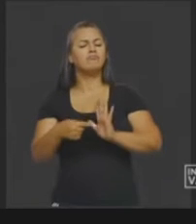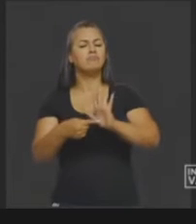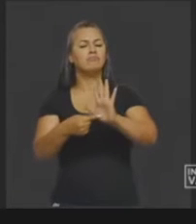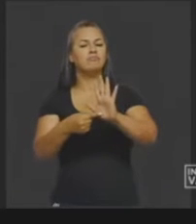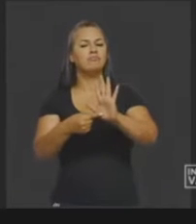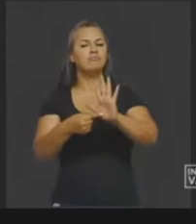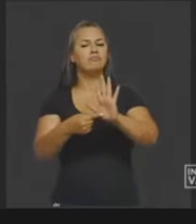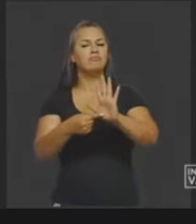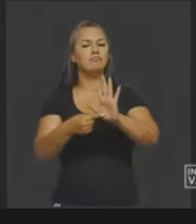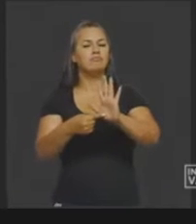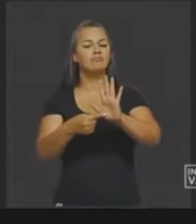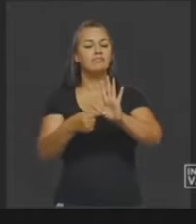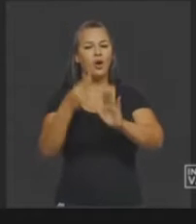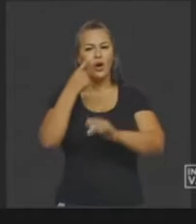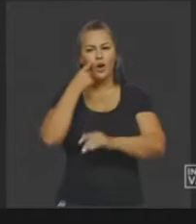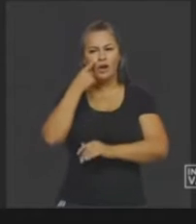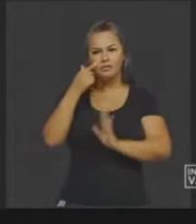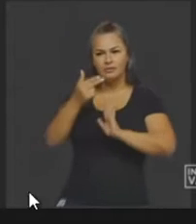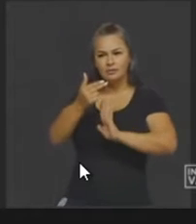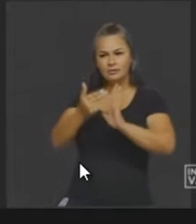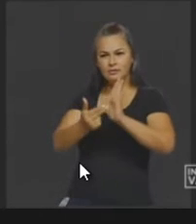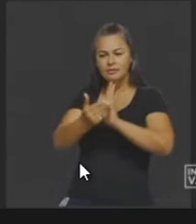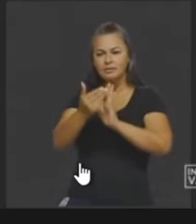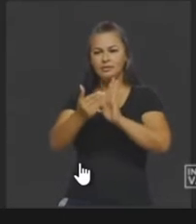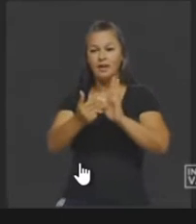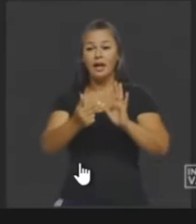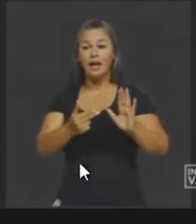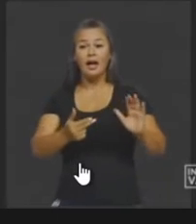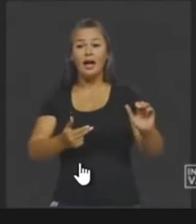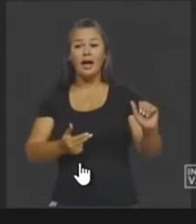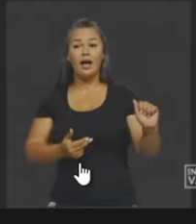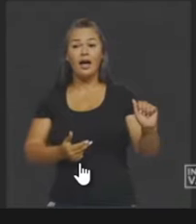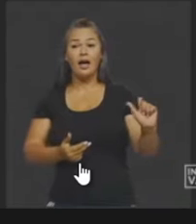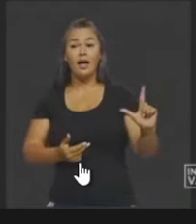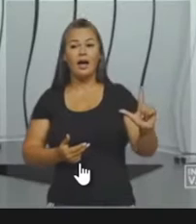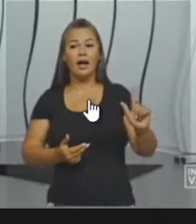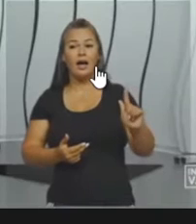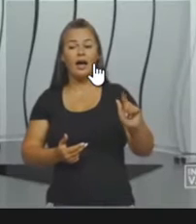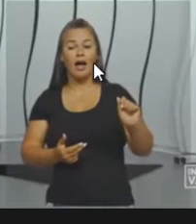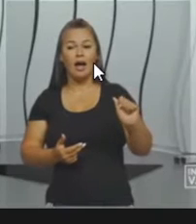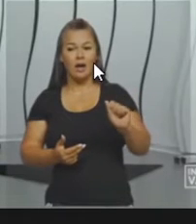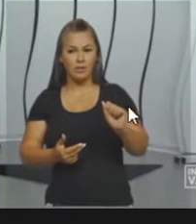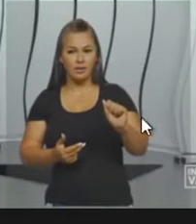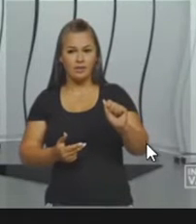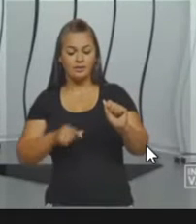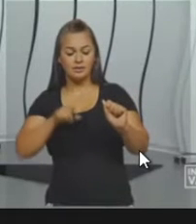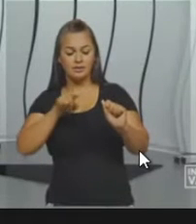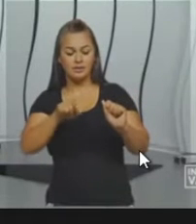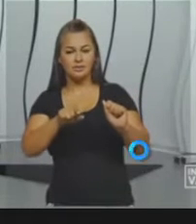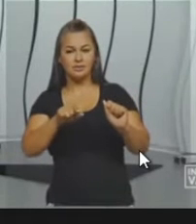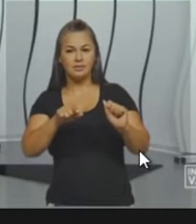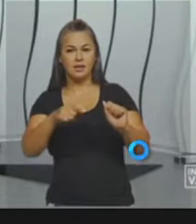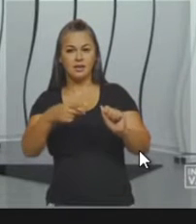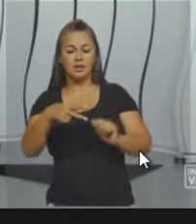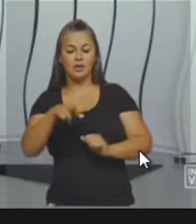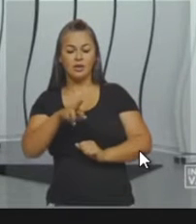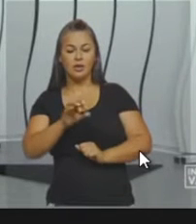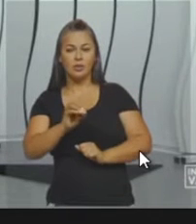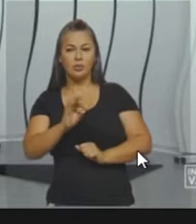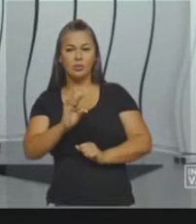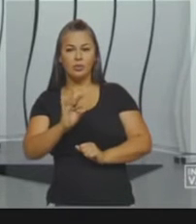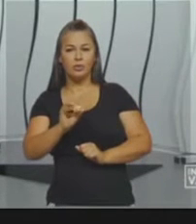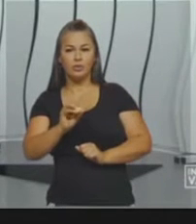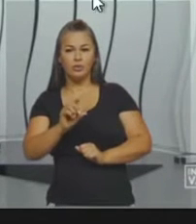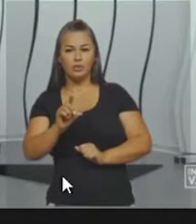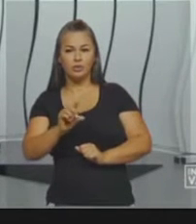e protozoários, está aqui em mais de uma alga. O protozoário que eu coloquei é um Trypanosoma cruzi, que causa doença de Chagas. Vamos ver aqui